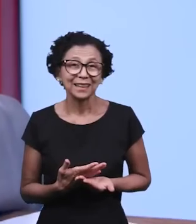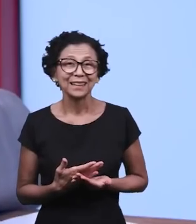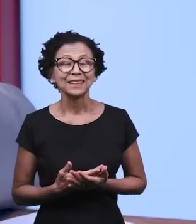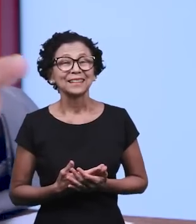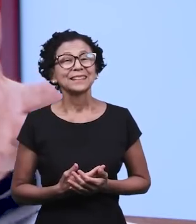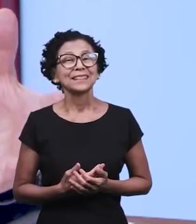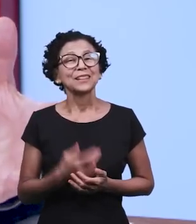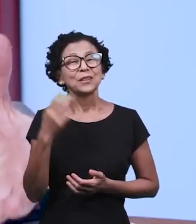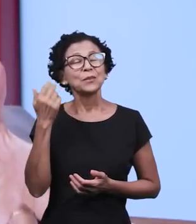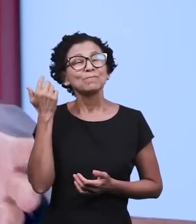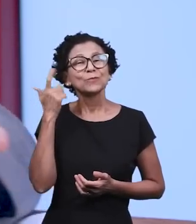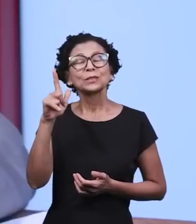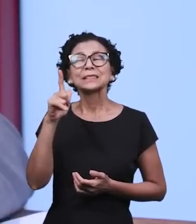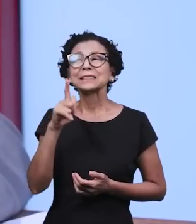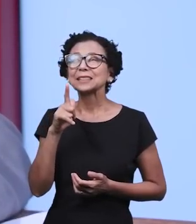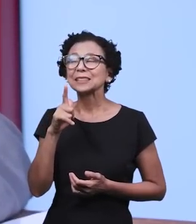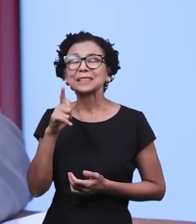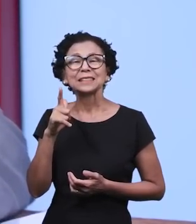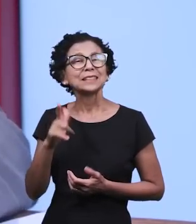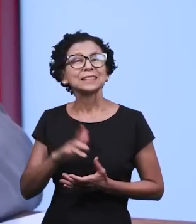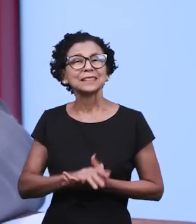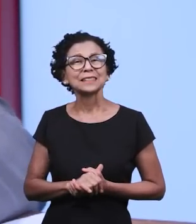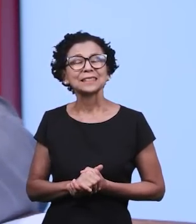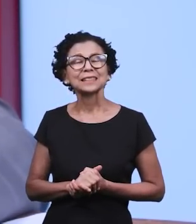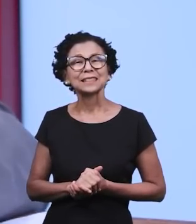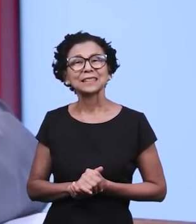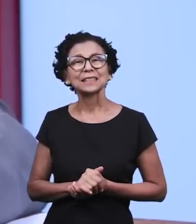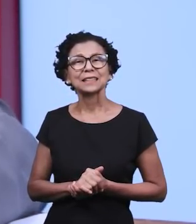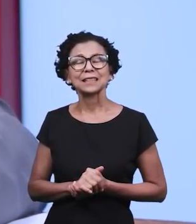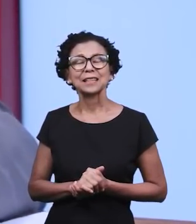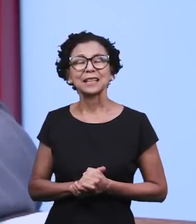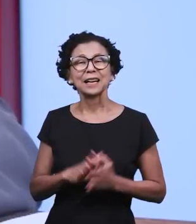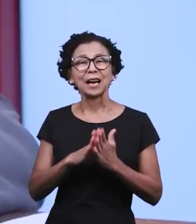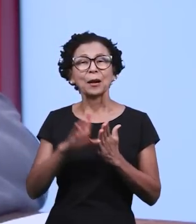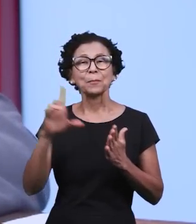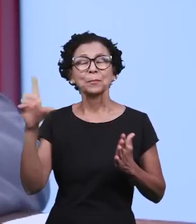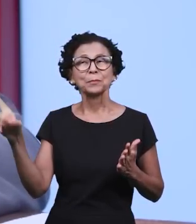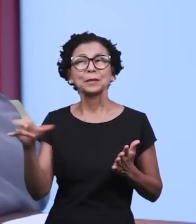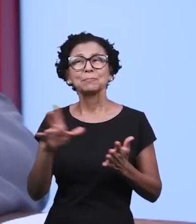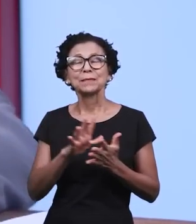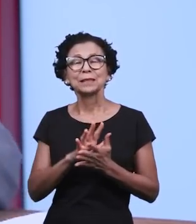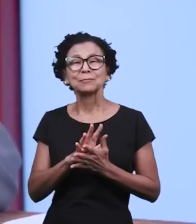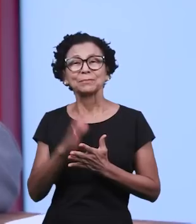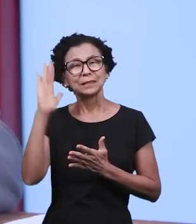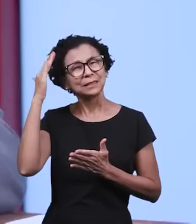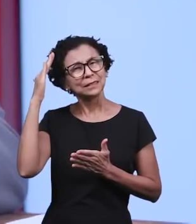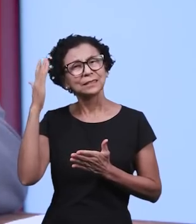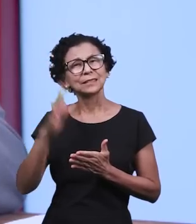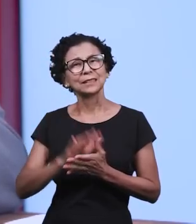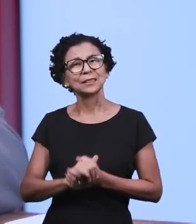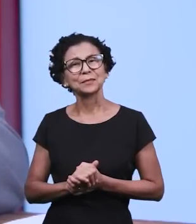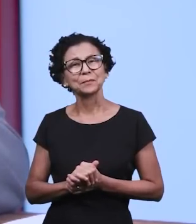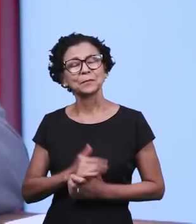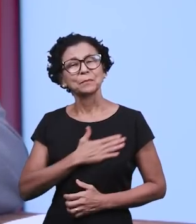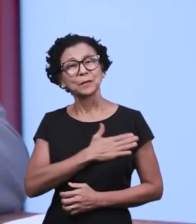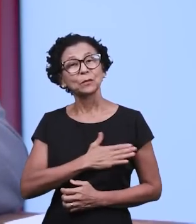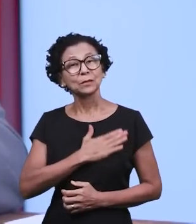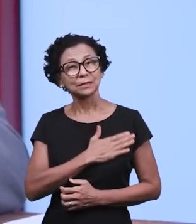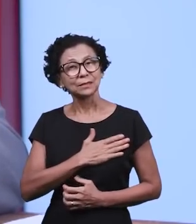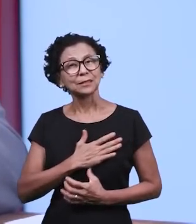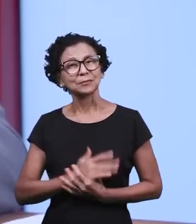de geografia também. E os colegas me ajudavam nessas matérias. E tinha realmente